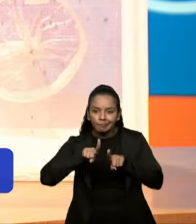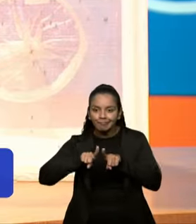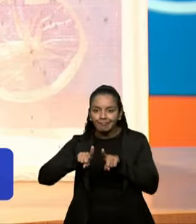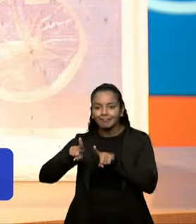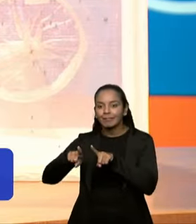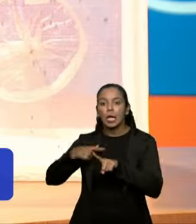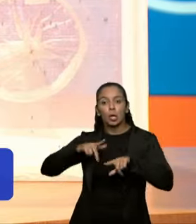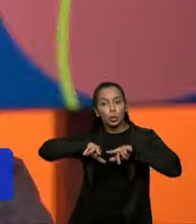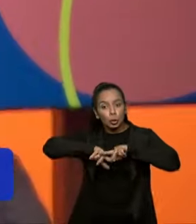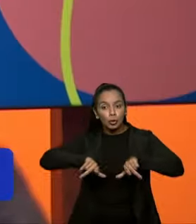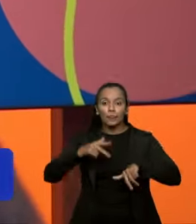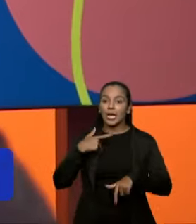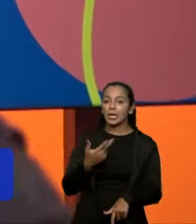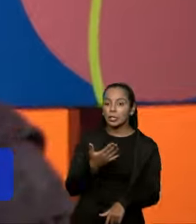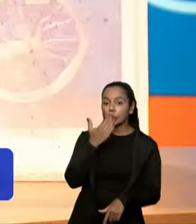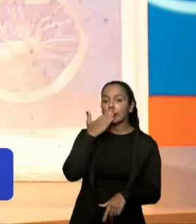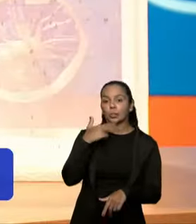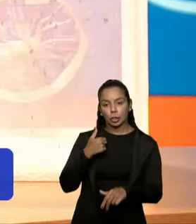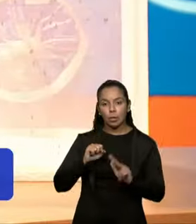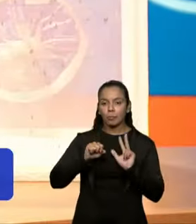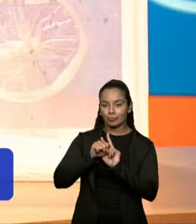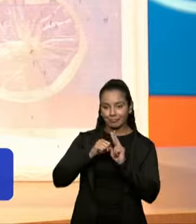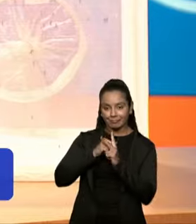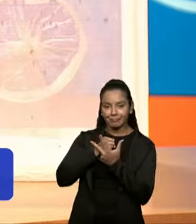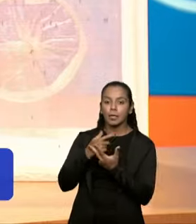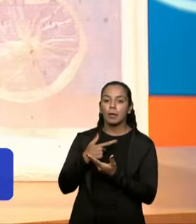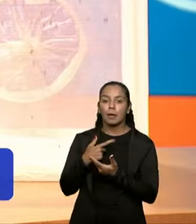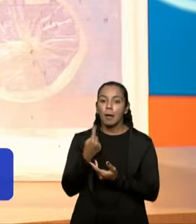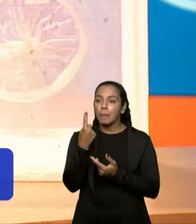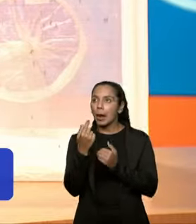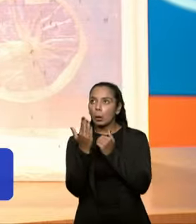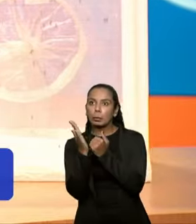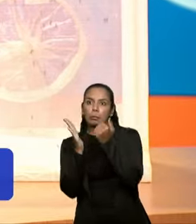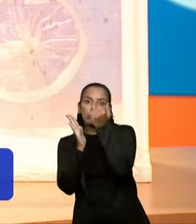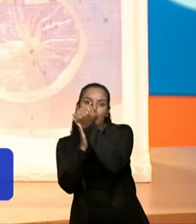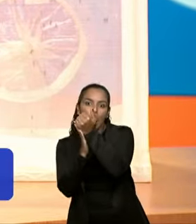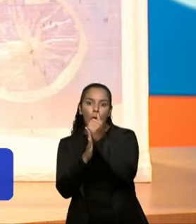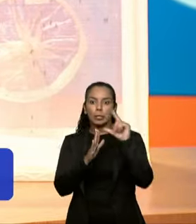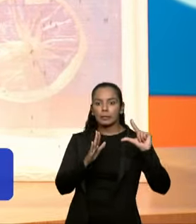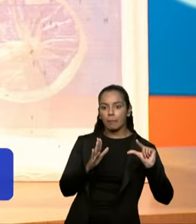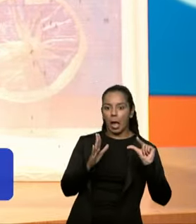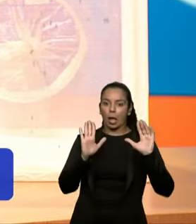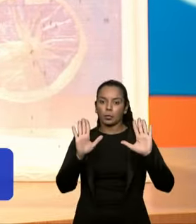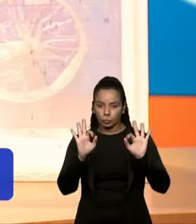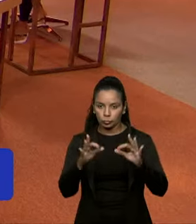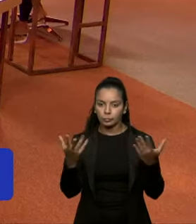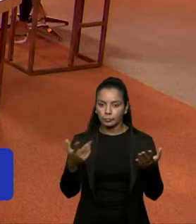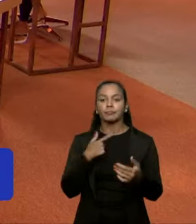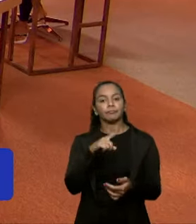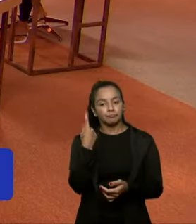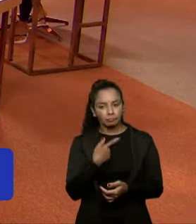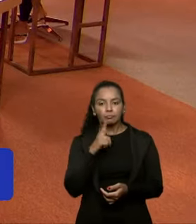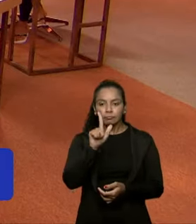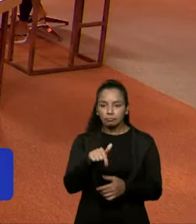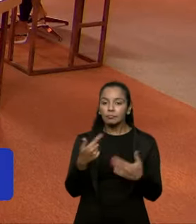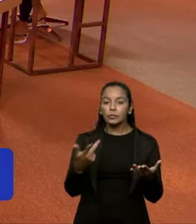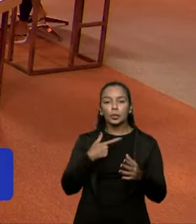dos diferentes tipos para um não ser demais, um não ser de menos. E o que você diria para a pessoa?